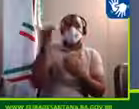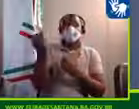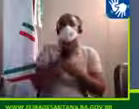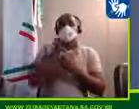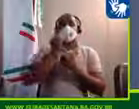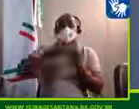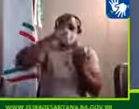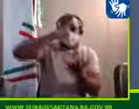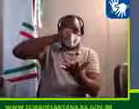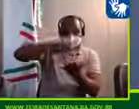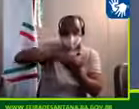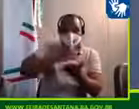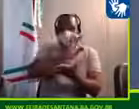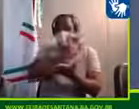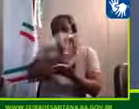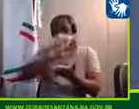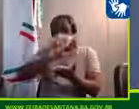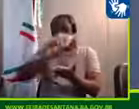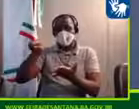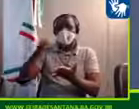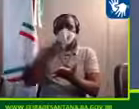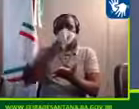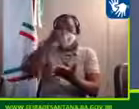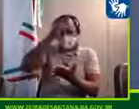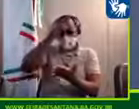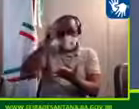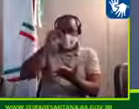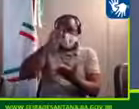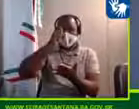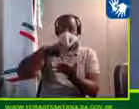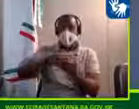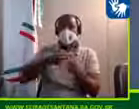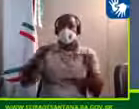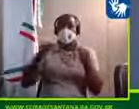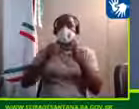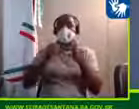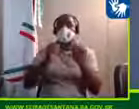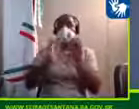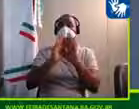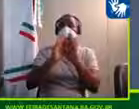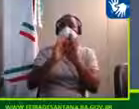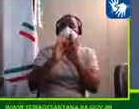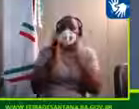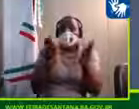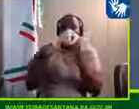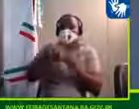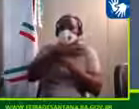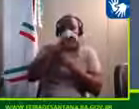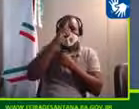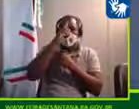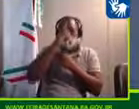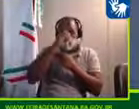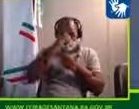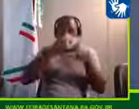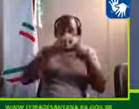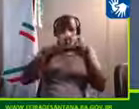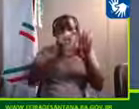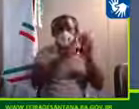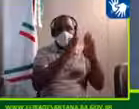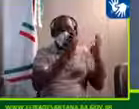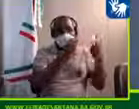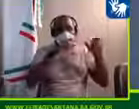nessa decisão é o da nossa, da inauguração do hospital, da abertura do anexo do